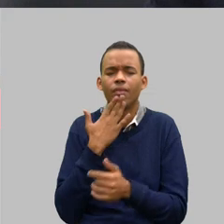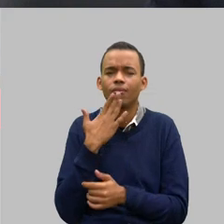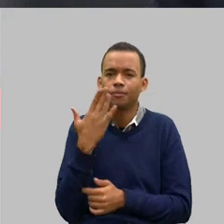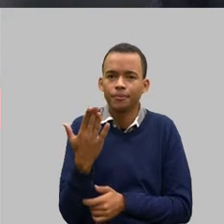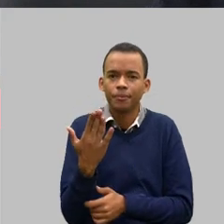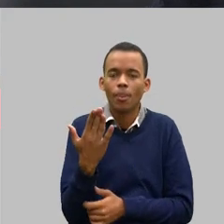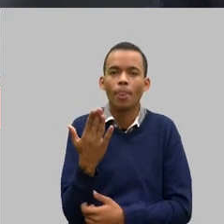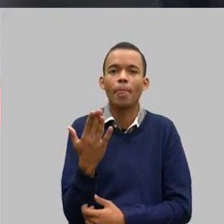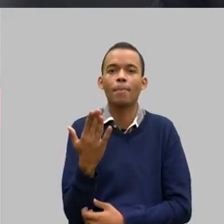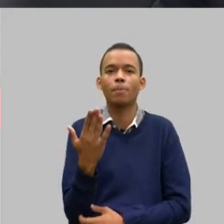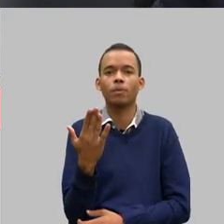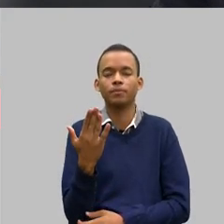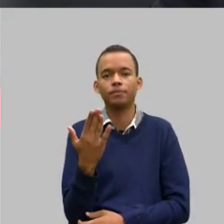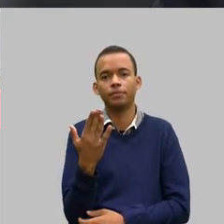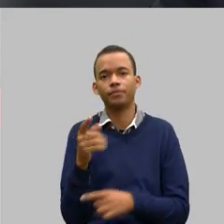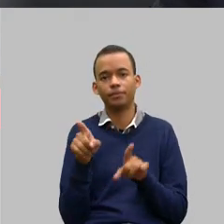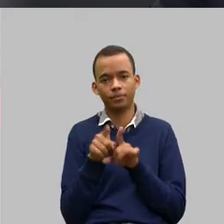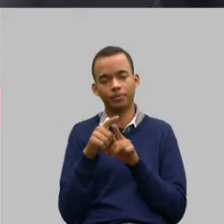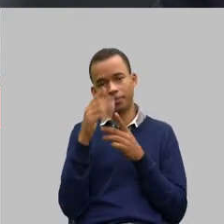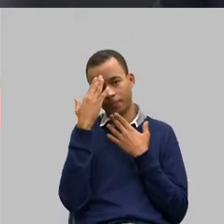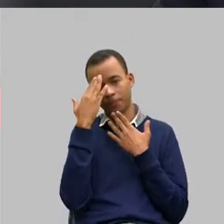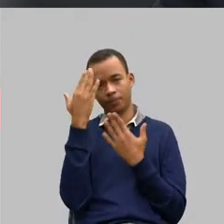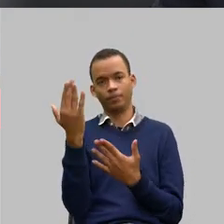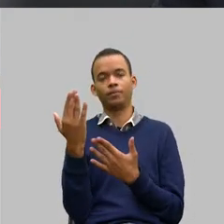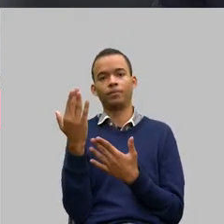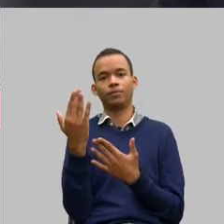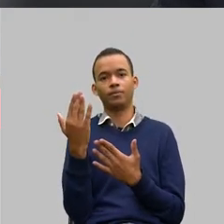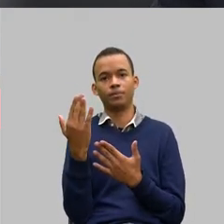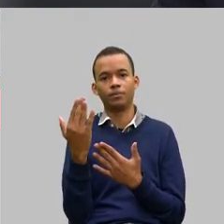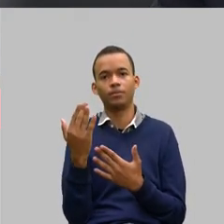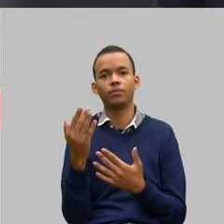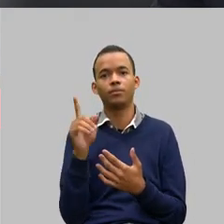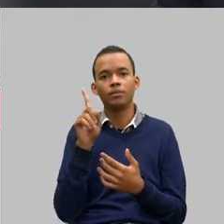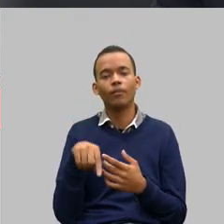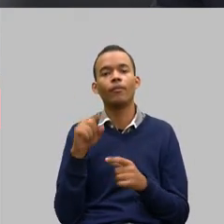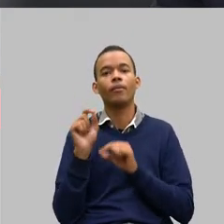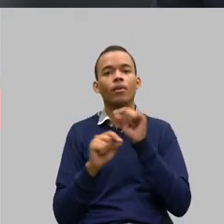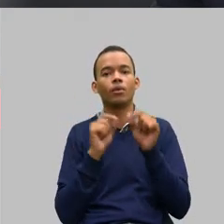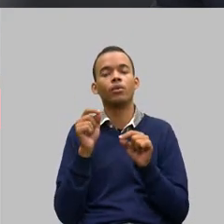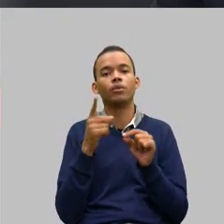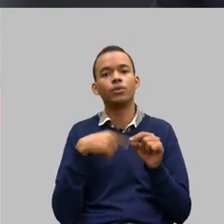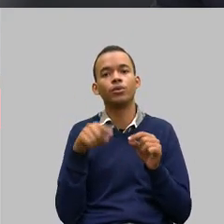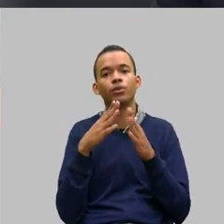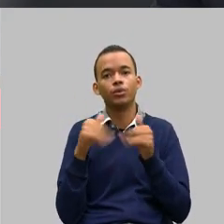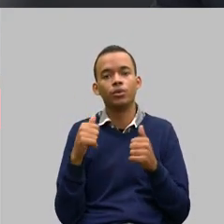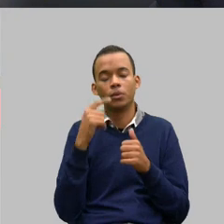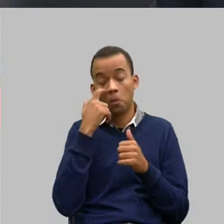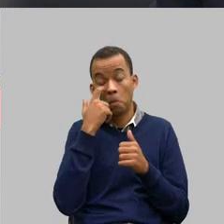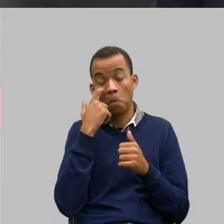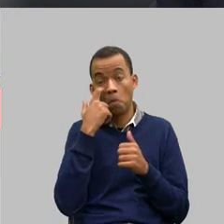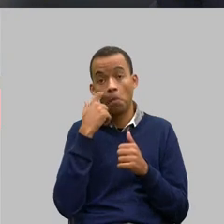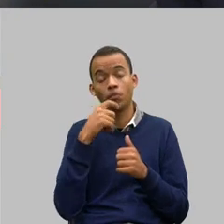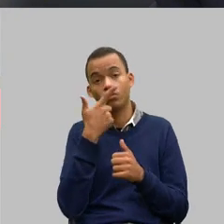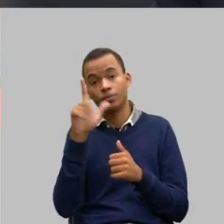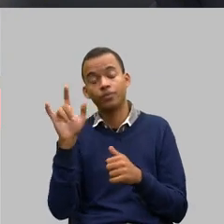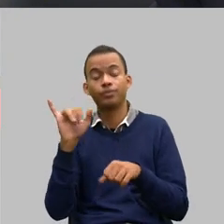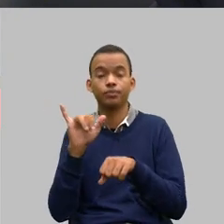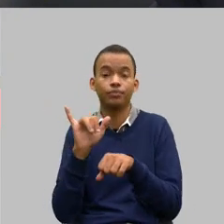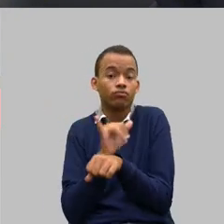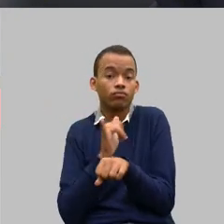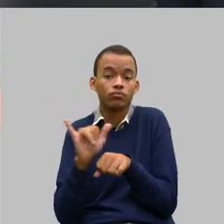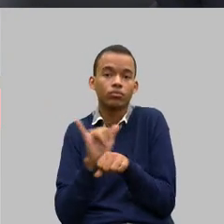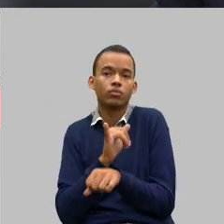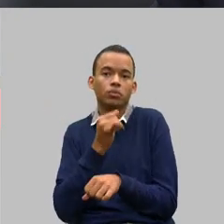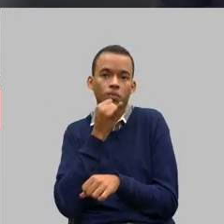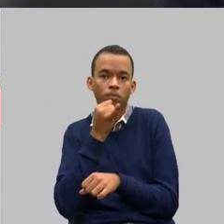eh lhe agradeço mas o nosso pedido era que a gente pudesse ter uma alternativa Talvez um radar já como